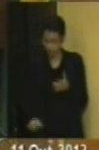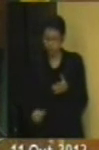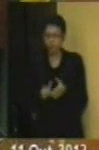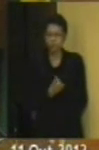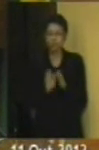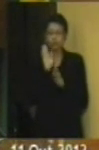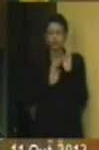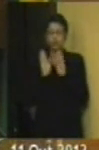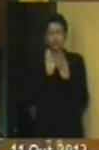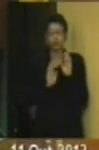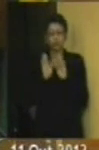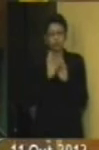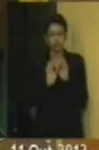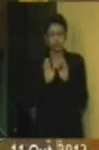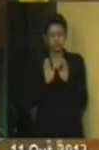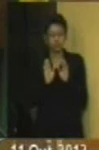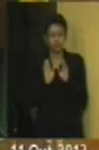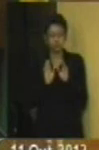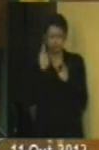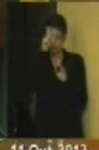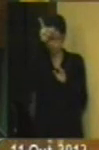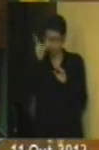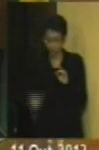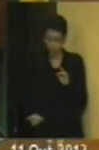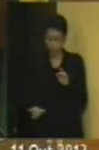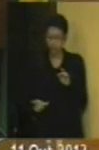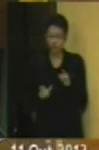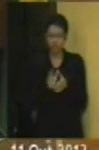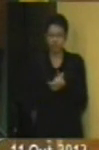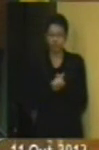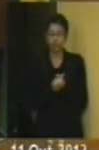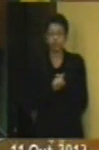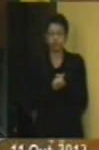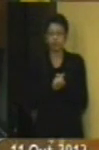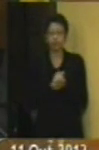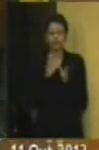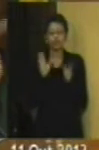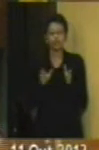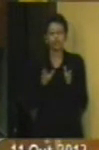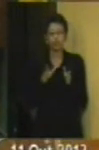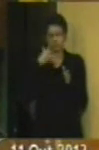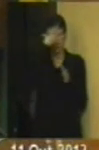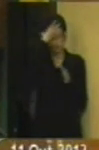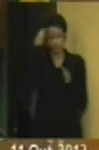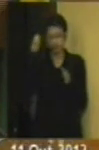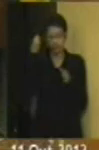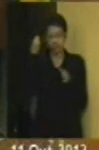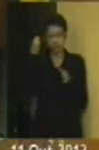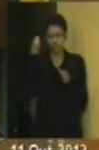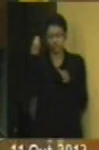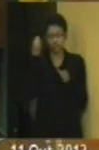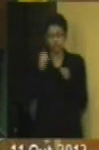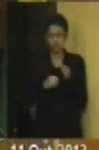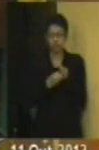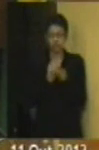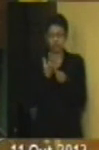cuidado para vossa excelência não se tornar um tirano não se tornar um déspota aliás vossa excelência deve esquecer o tamanho do seu recheio que é